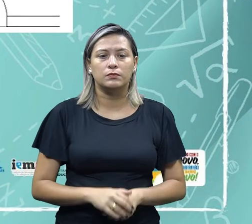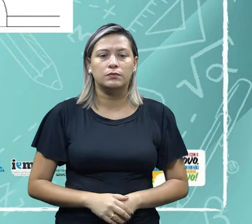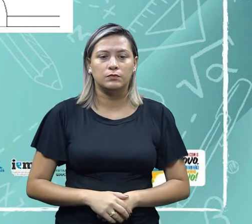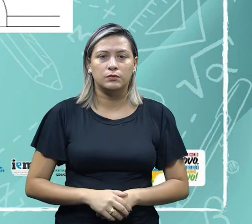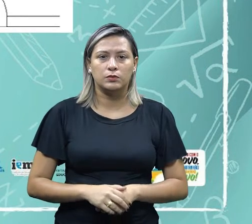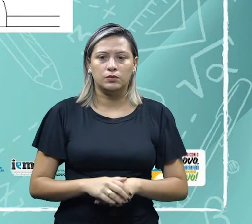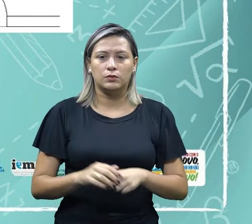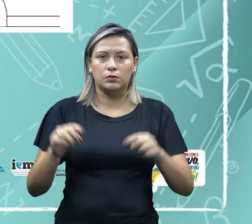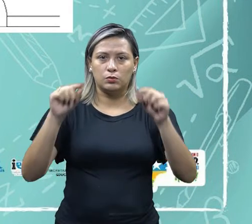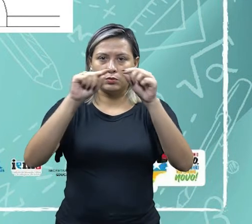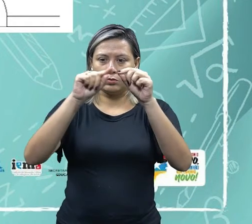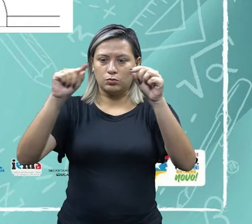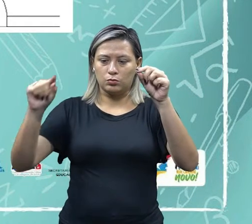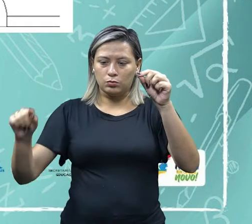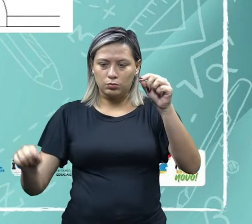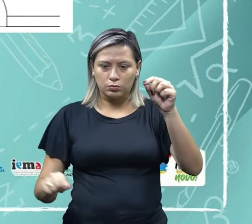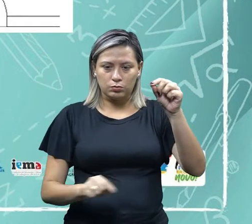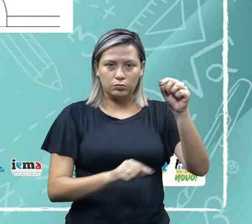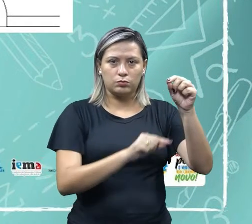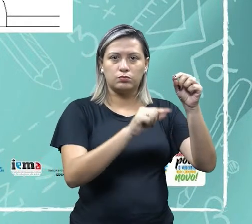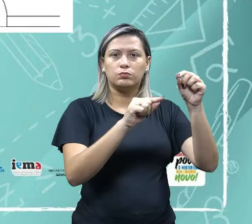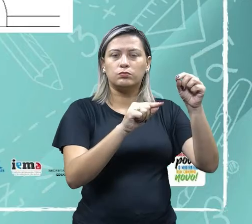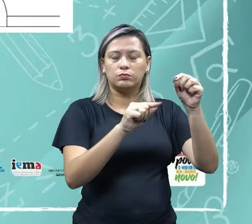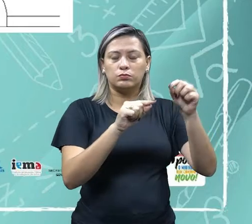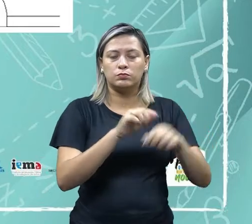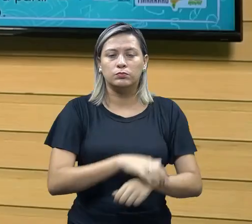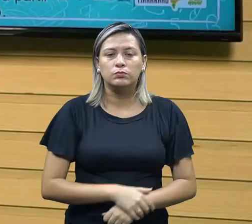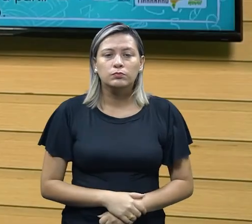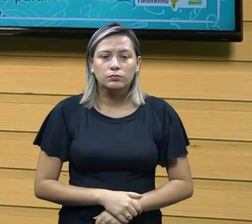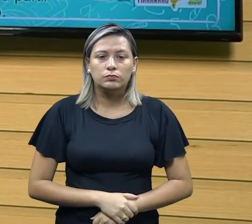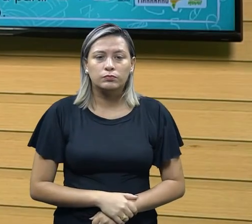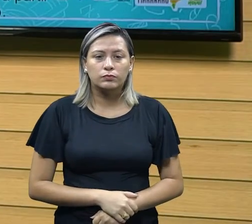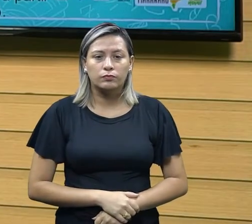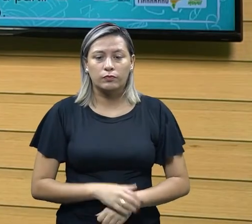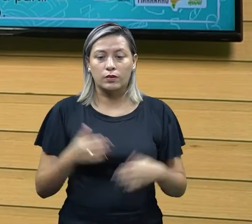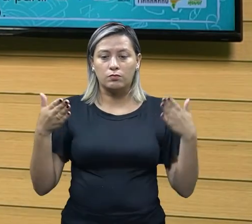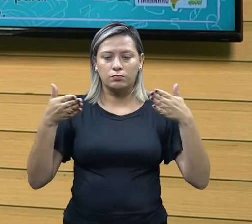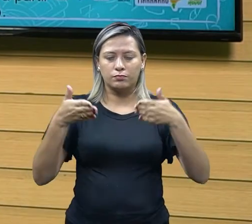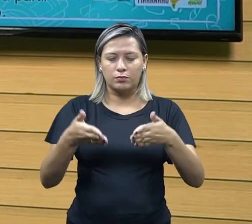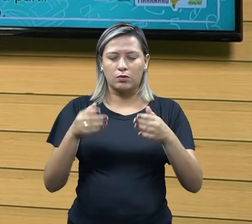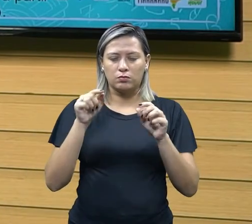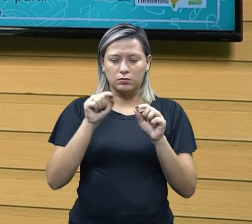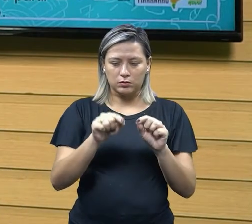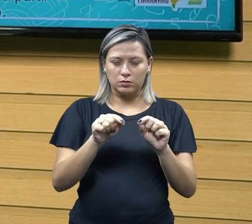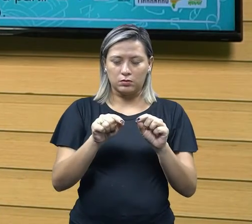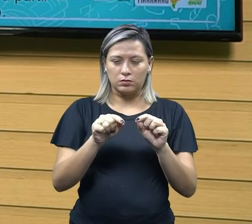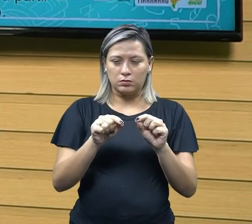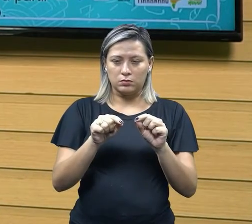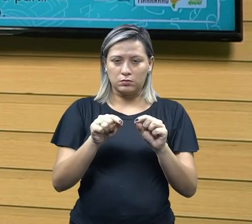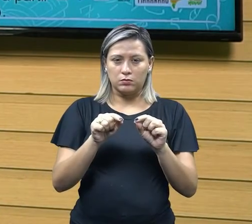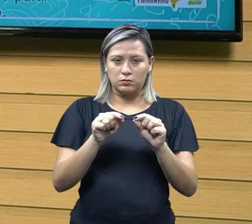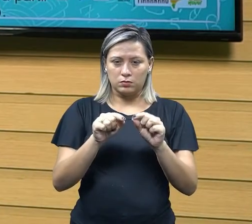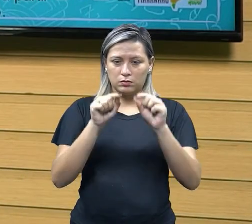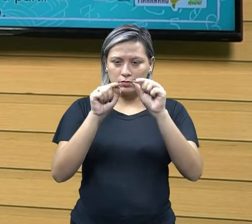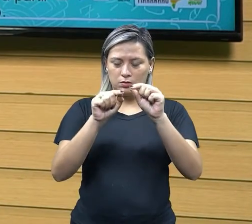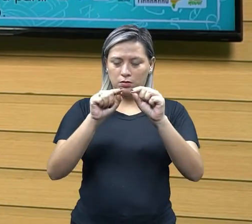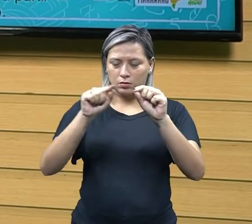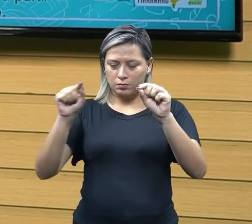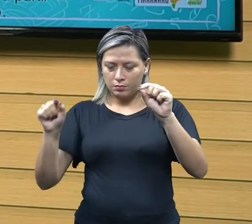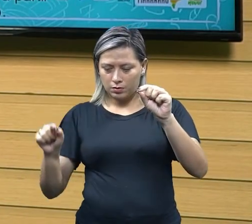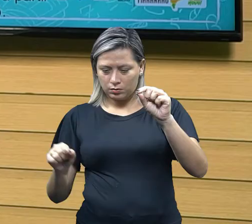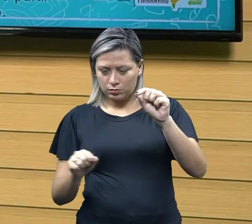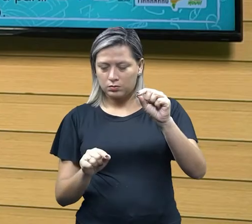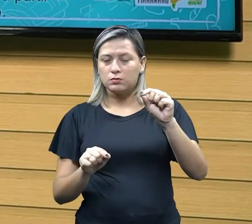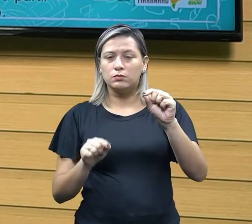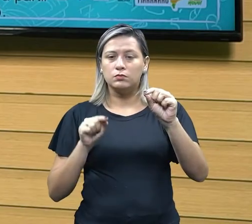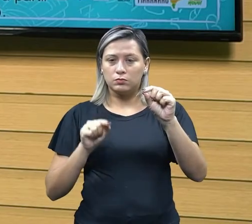no sentido anti-horário. Então você marca o centro, certo? Marca ali o segundo